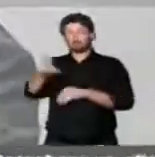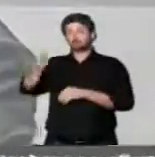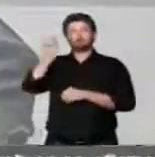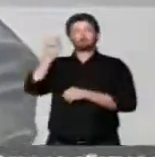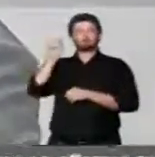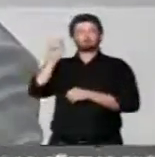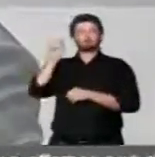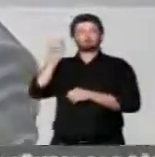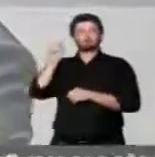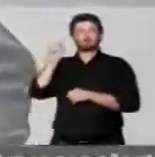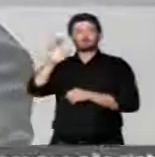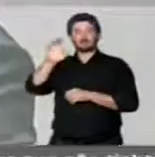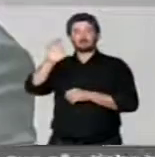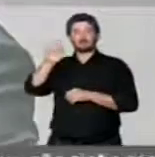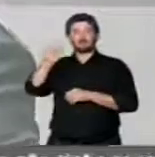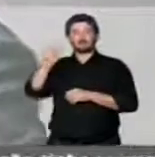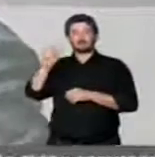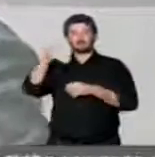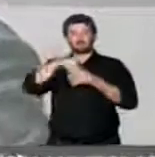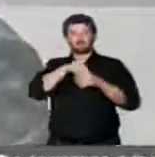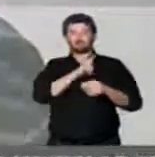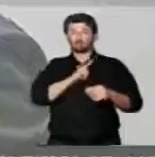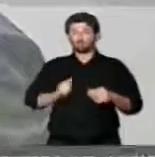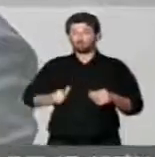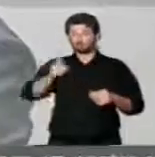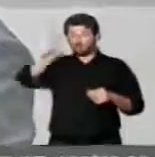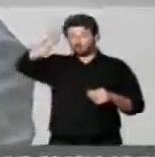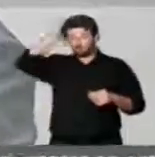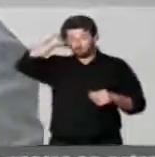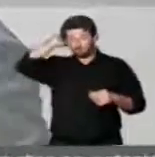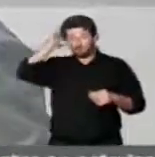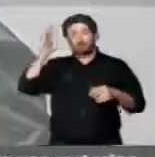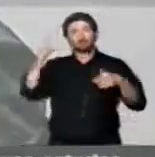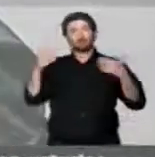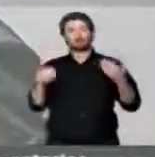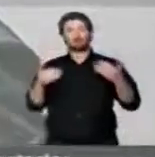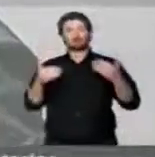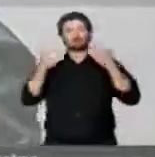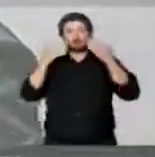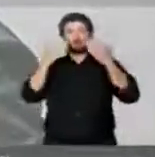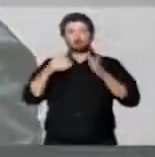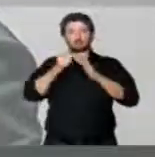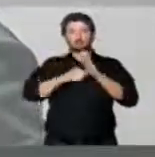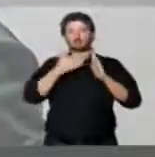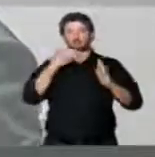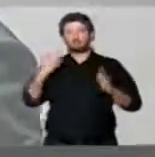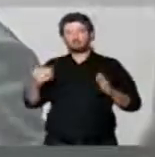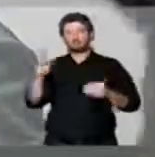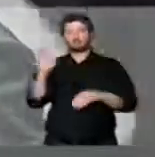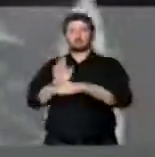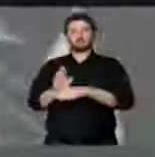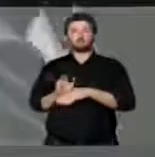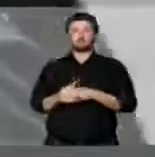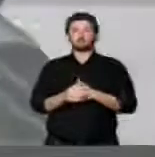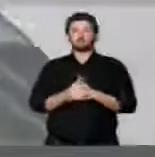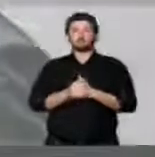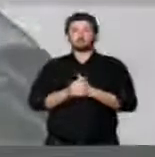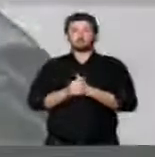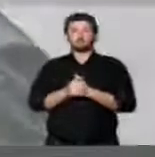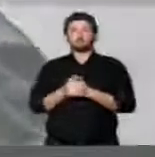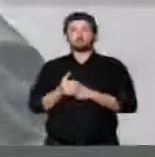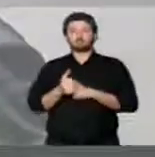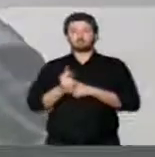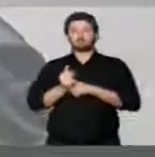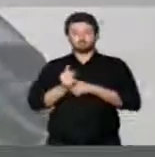indicar cargos no governo Michel Temer. Aí apresenta um parecer favorável ao recurso de Cunha. Que